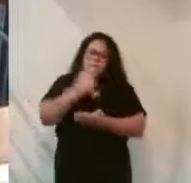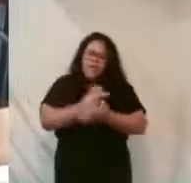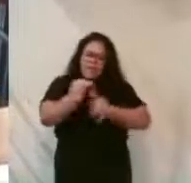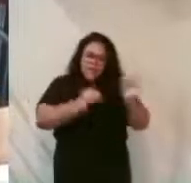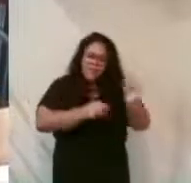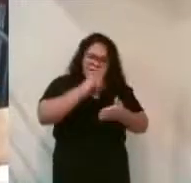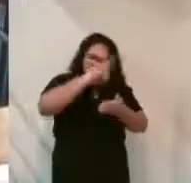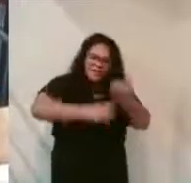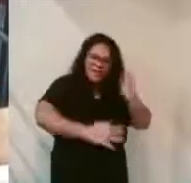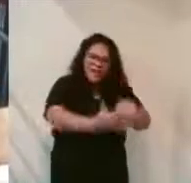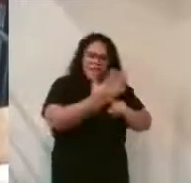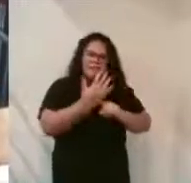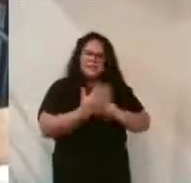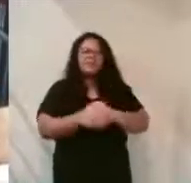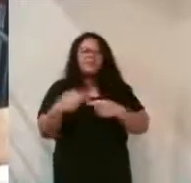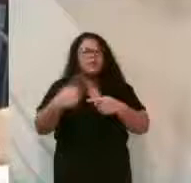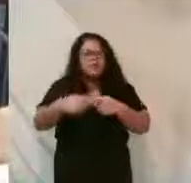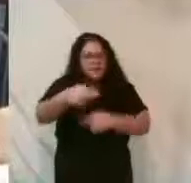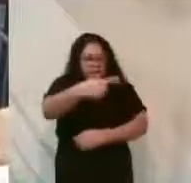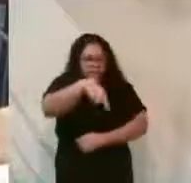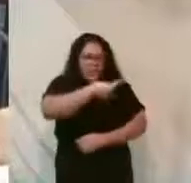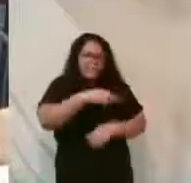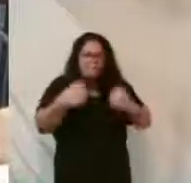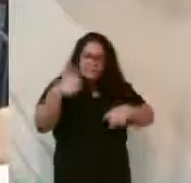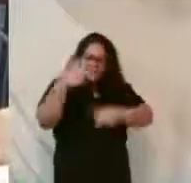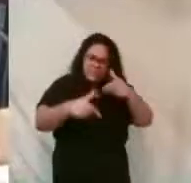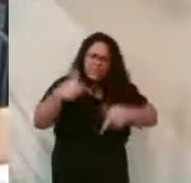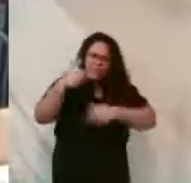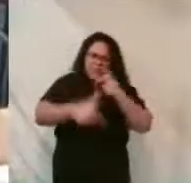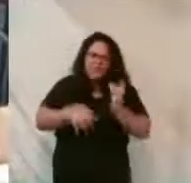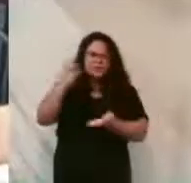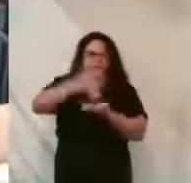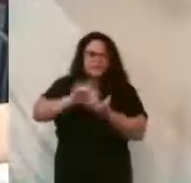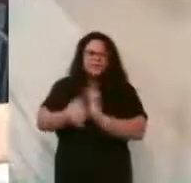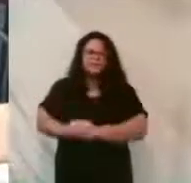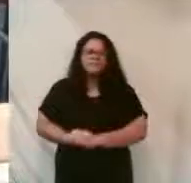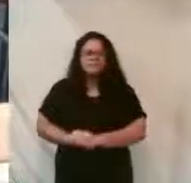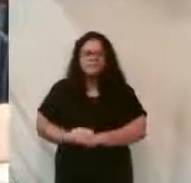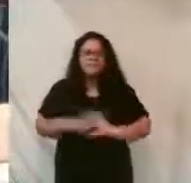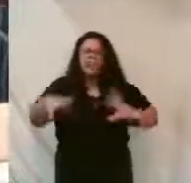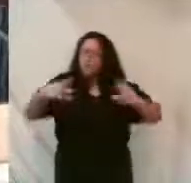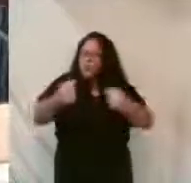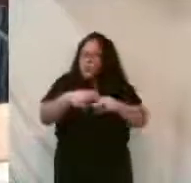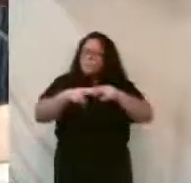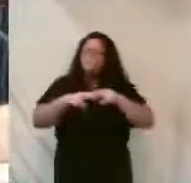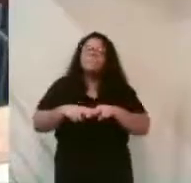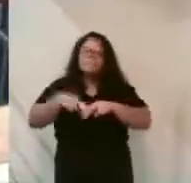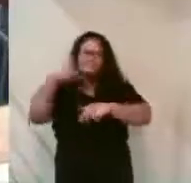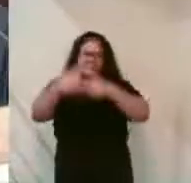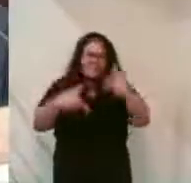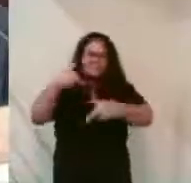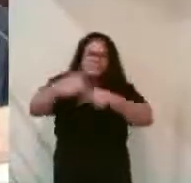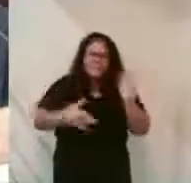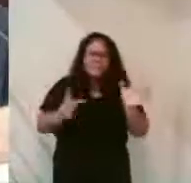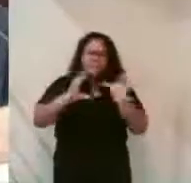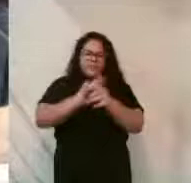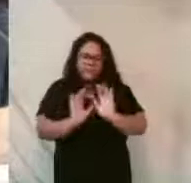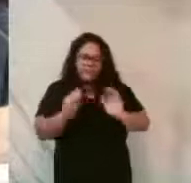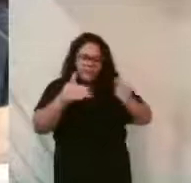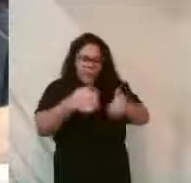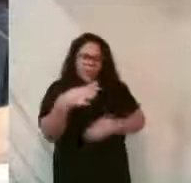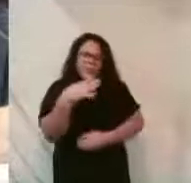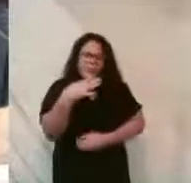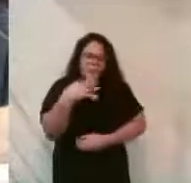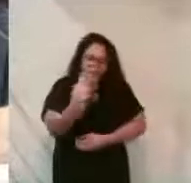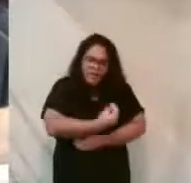sua dignidade restaurada de trabalho. E tudo isso faz fruto de um trabalho conjunto e de conhecer a realidade, como falou o doutor Alexandre Gaio.